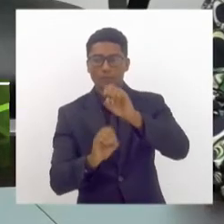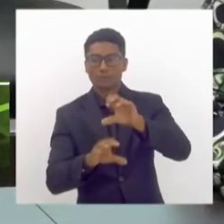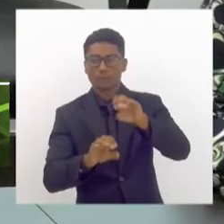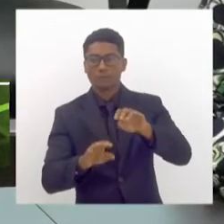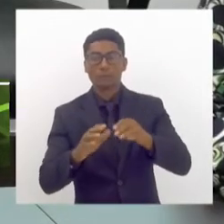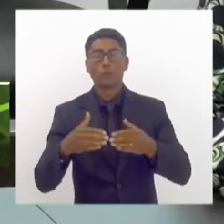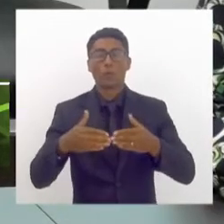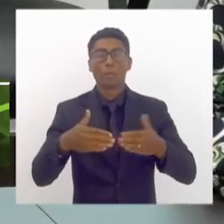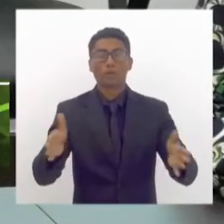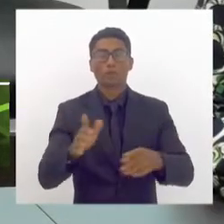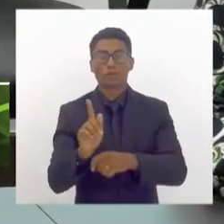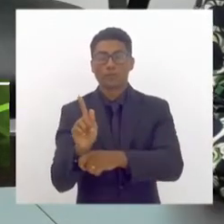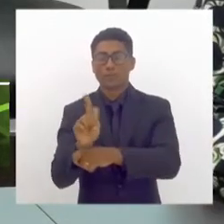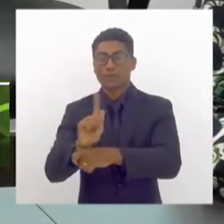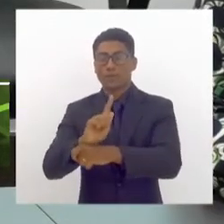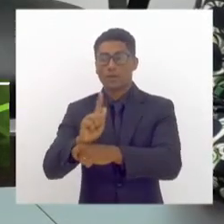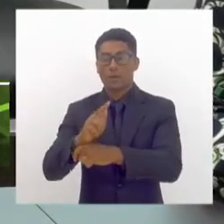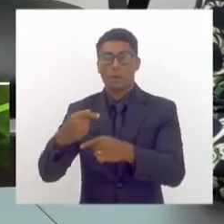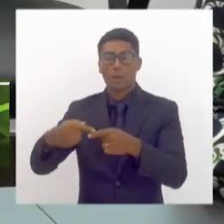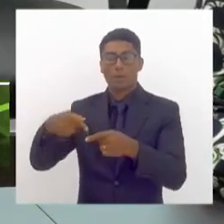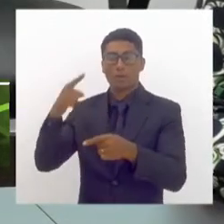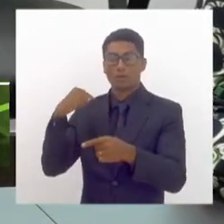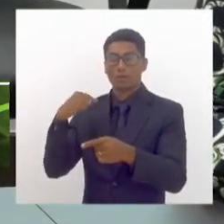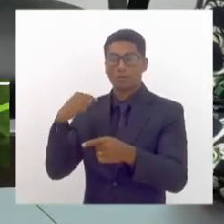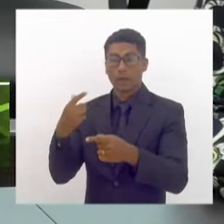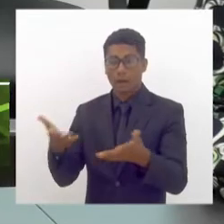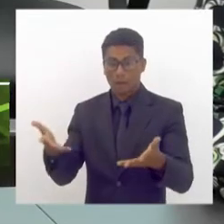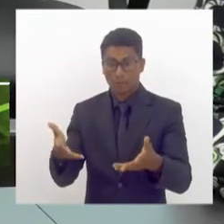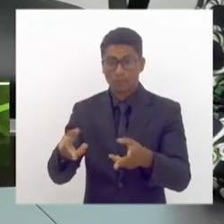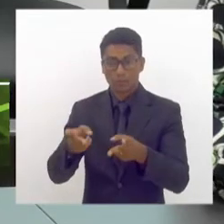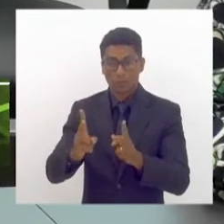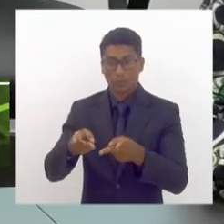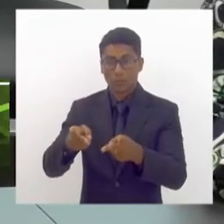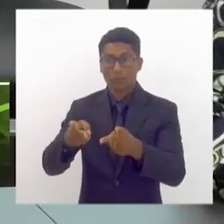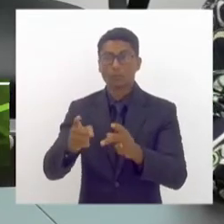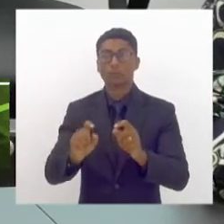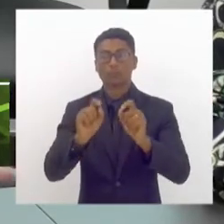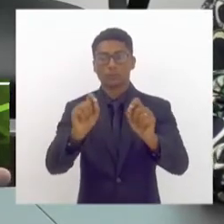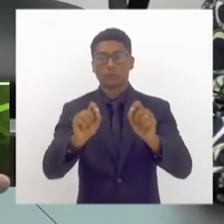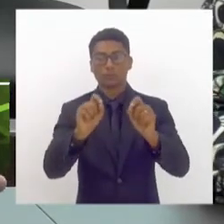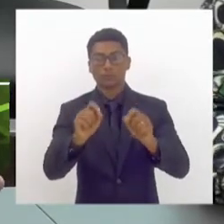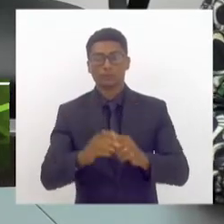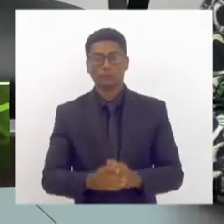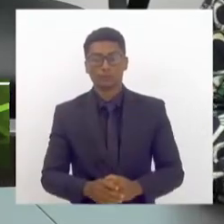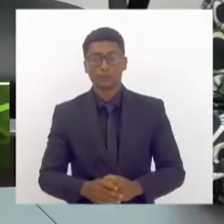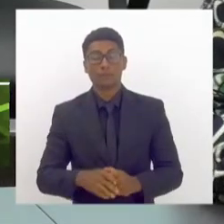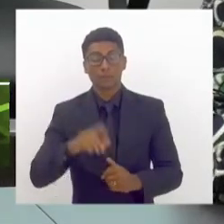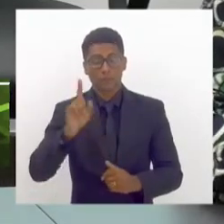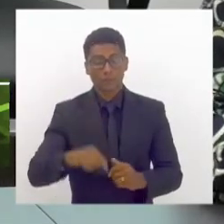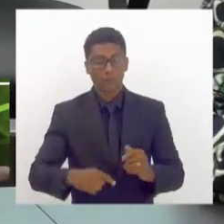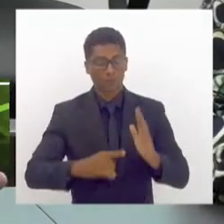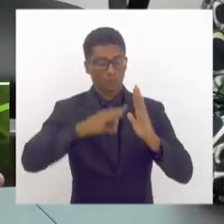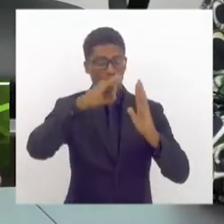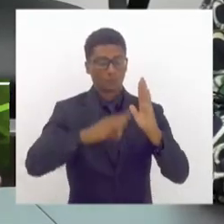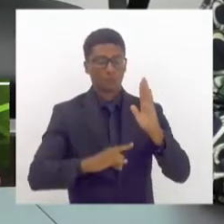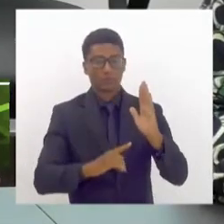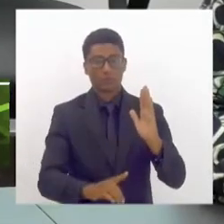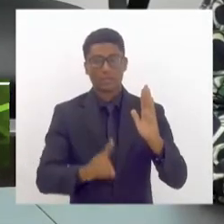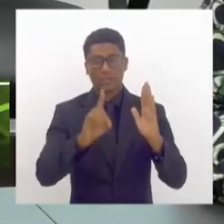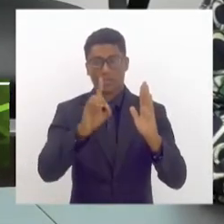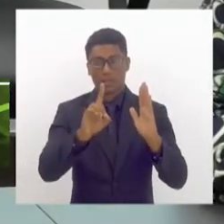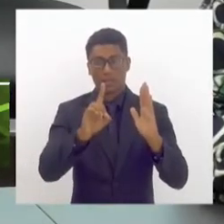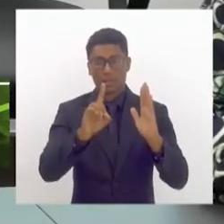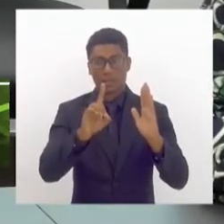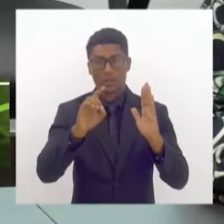passado, deu continuidade a esse, que é o fato de publicizar em diário oficial o resultado das